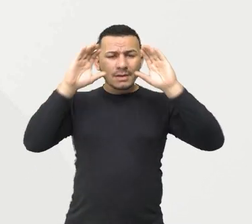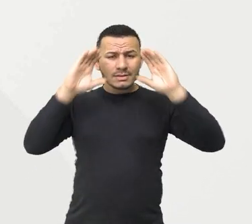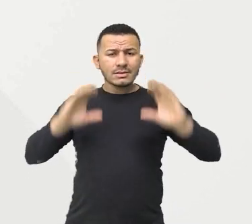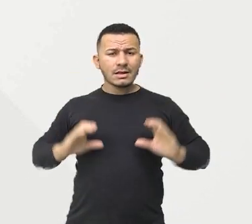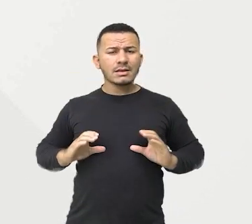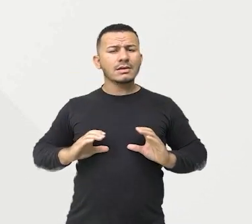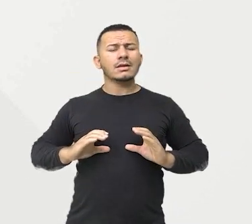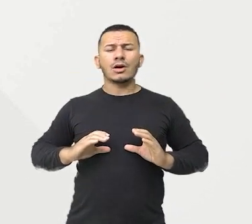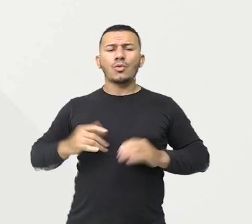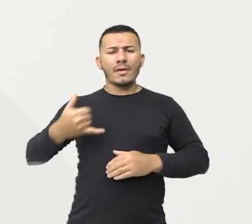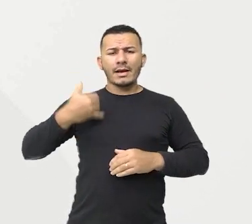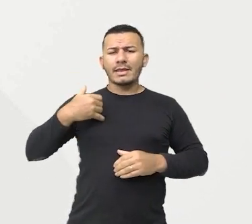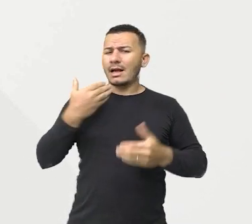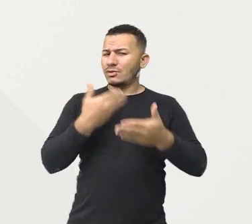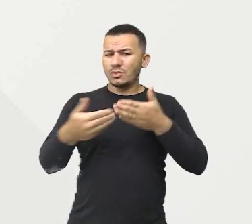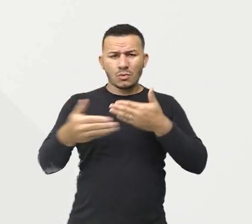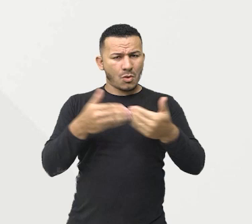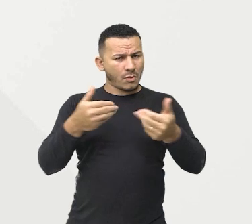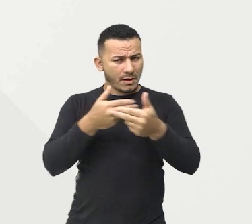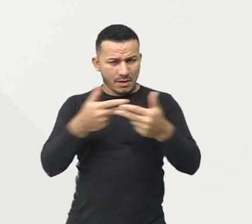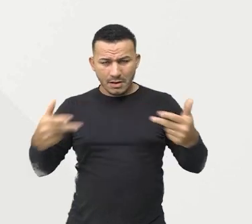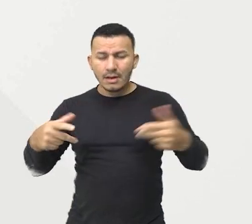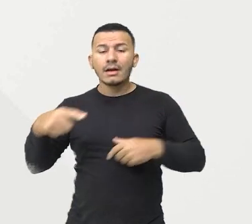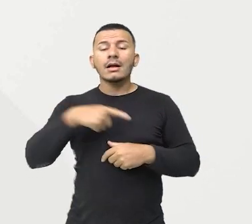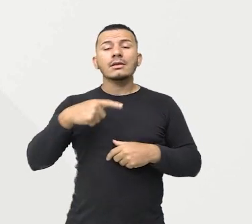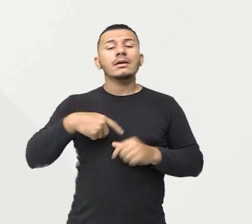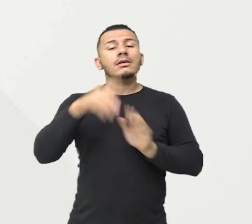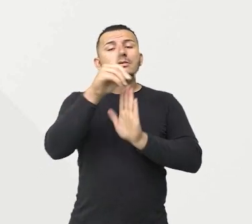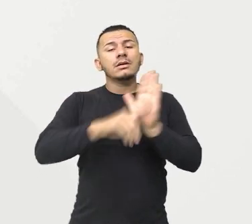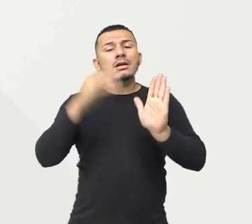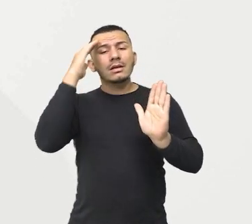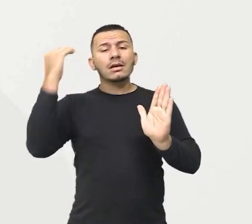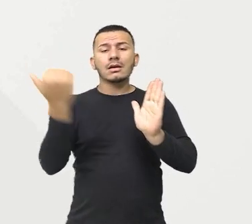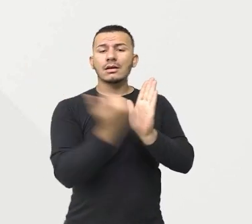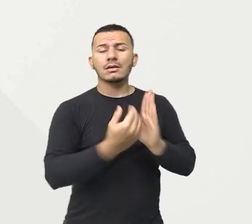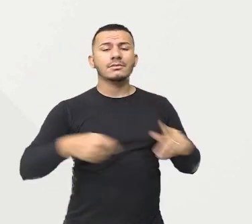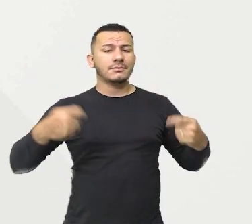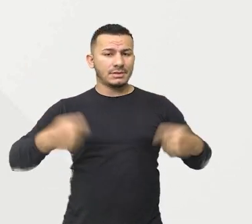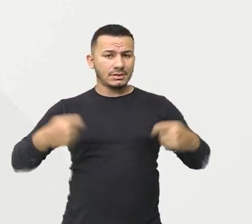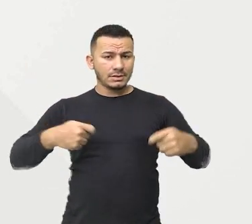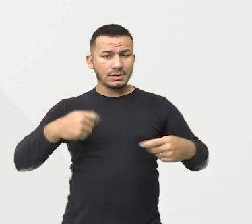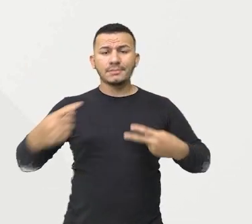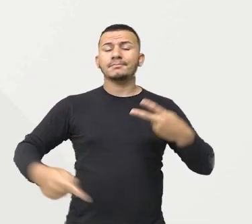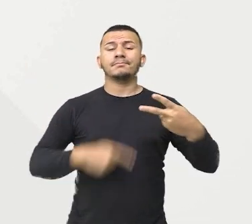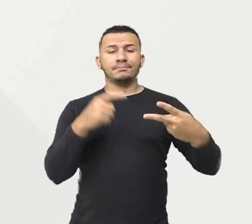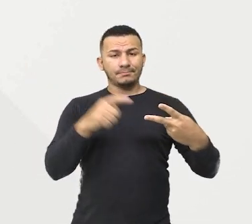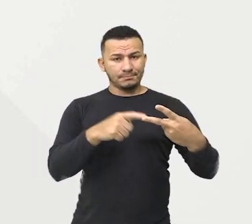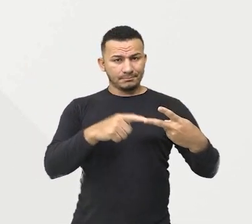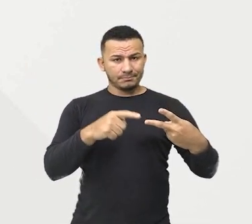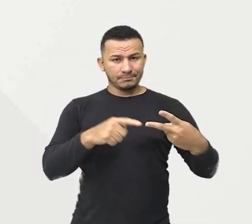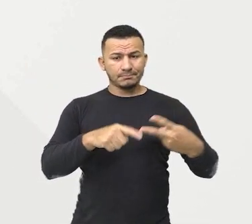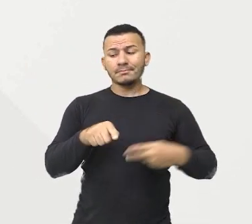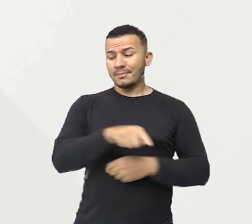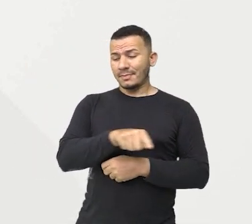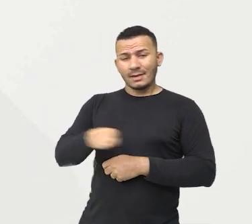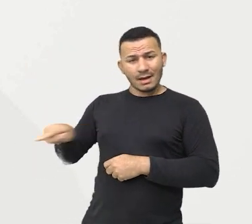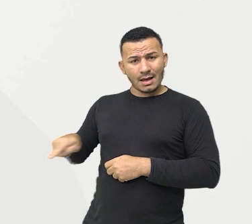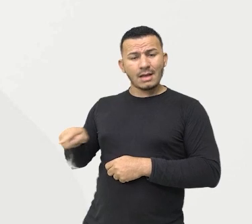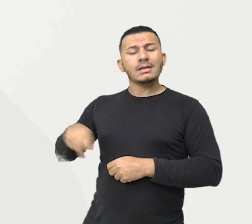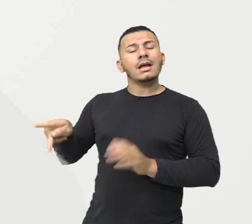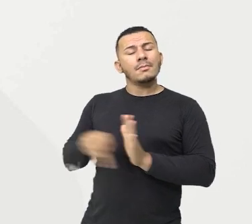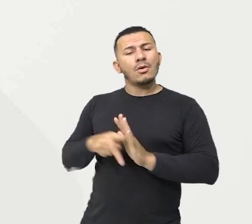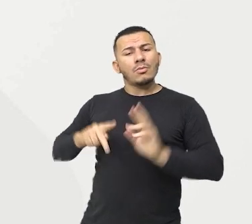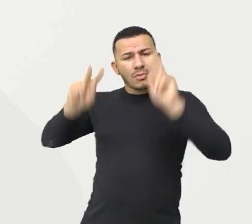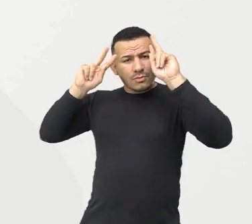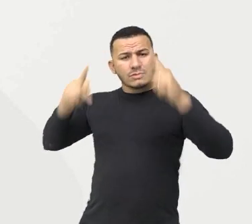deve ter os seus direitos socialmente respeitados. Em segundo lugar, porque elas são seres em